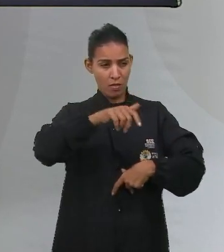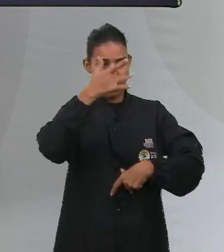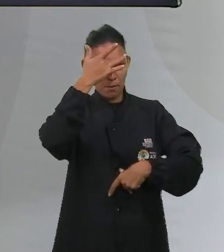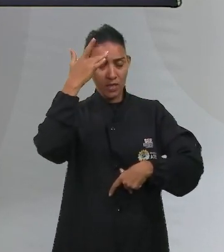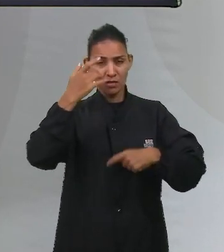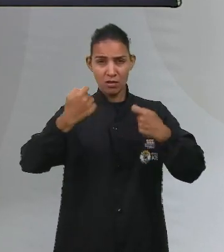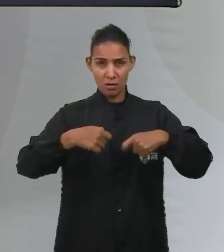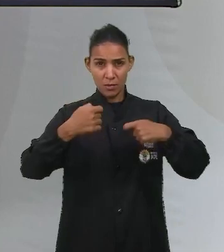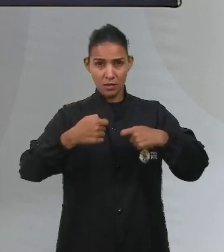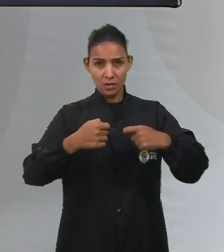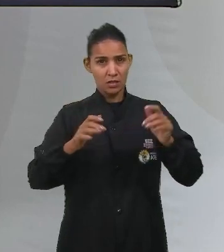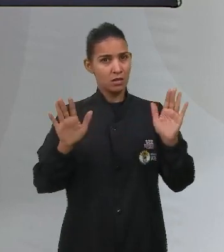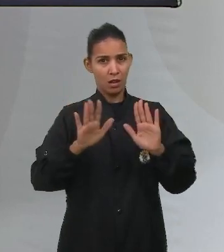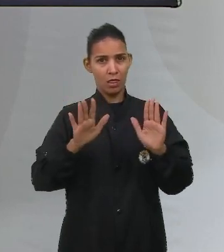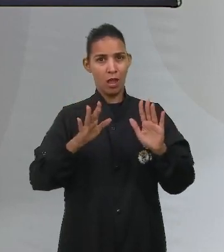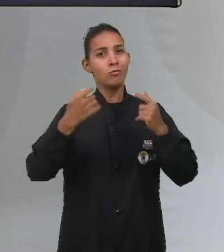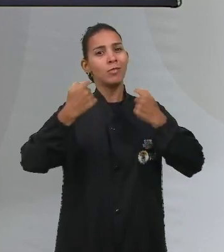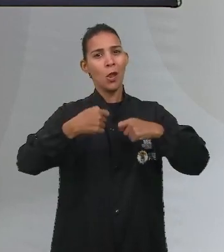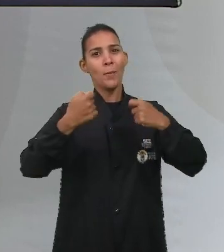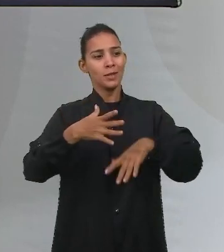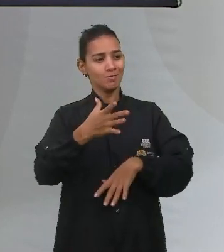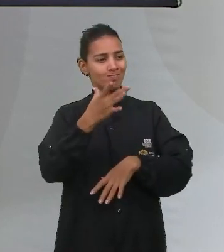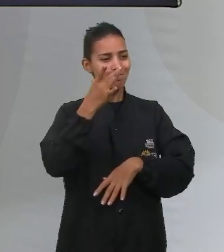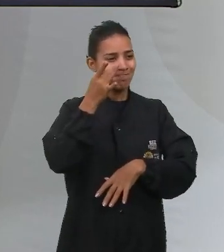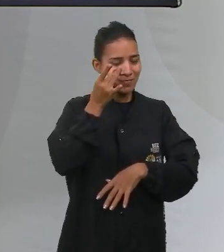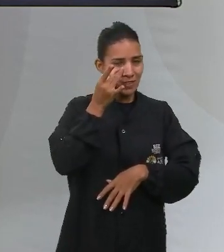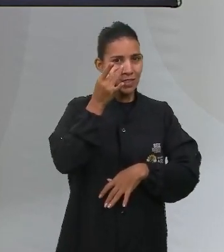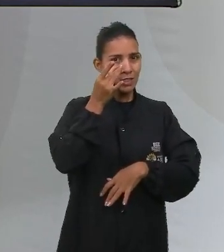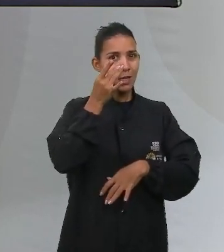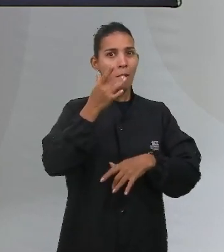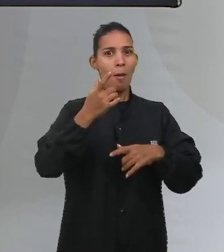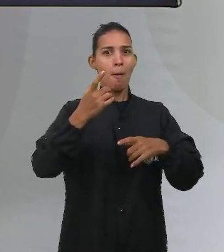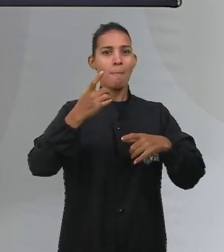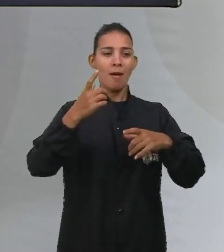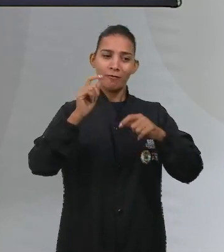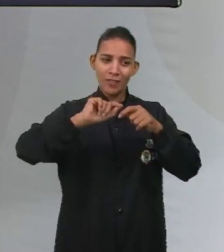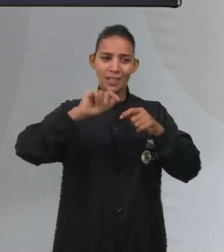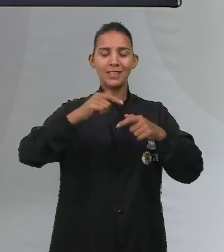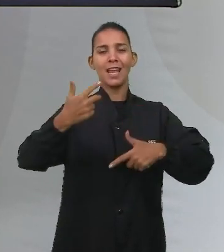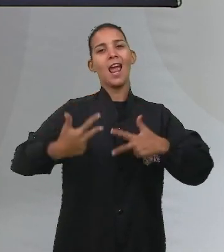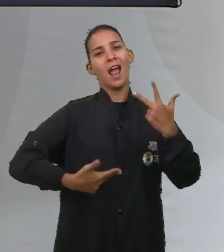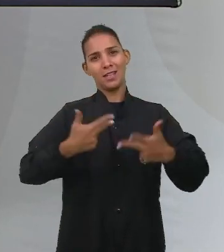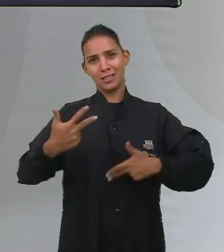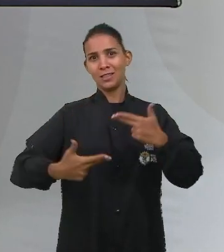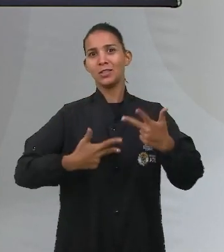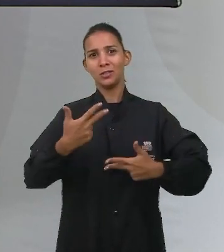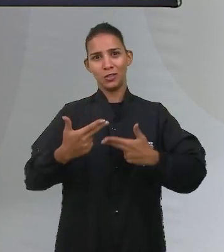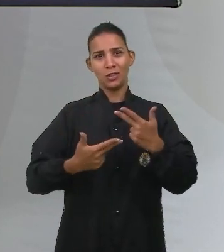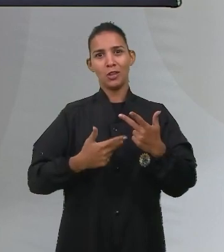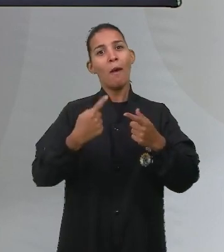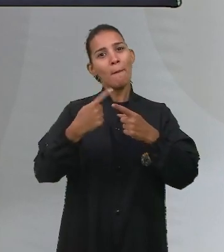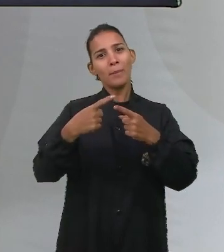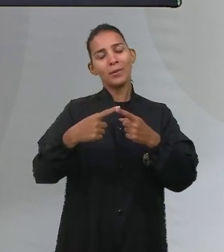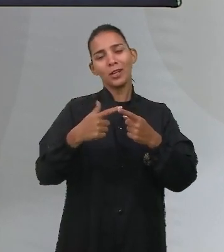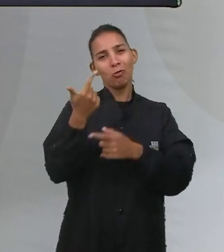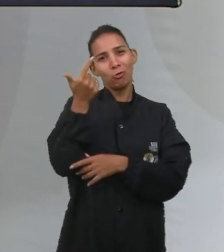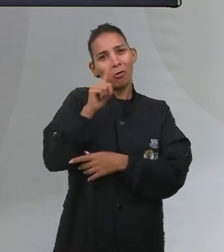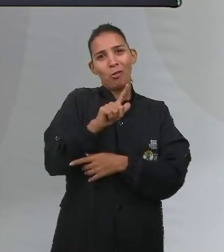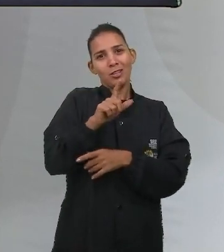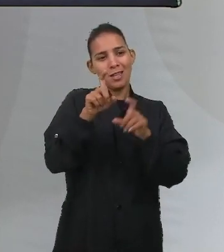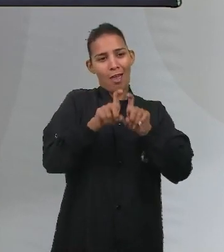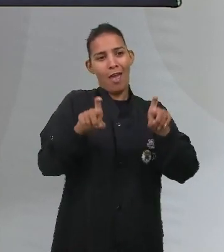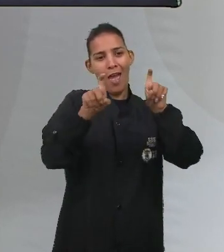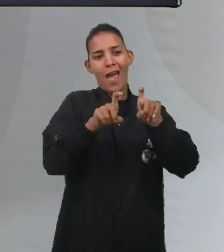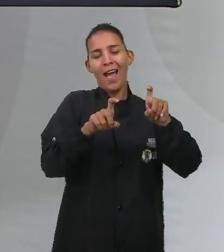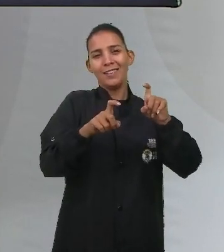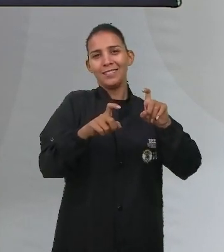eu esteja ali com ele naquele momento para realização e execução dos procedimentos. Todas